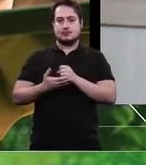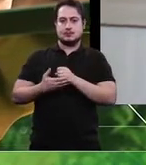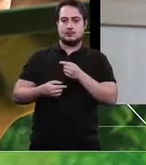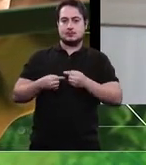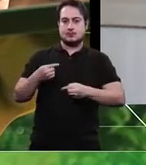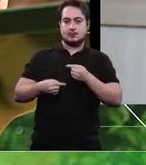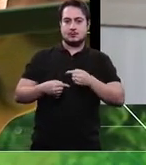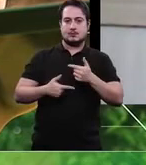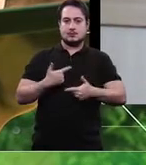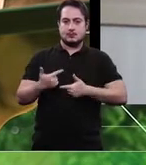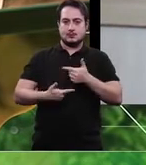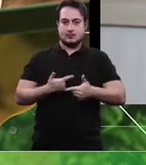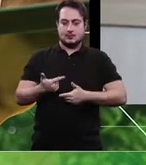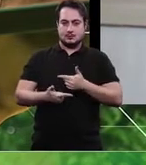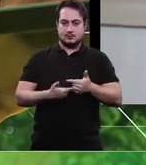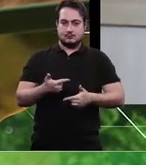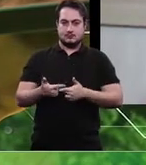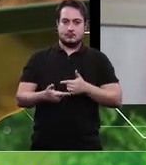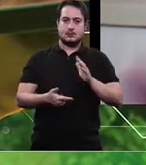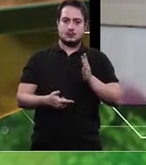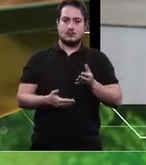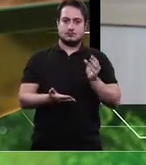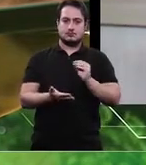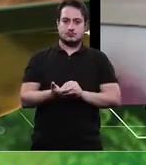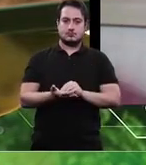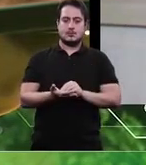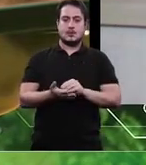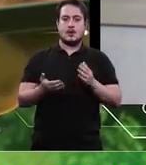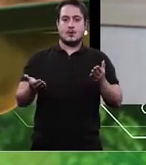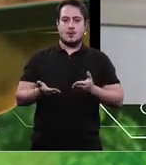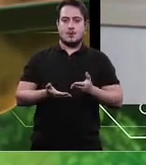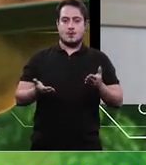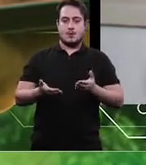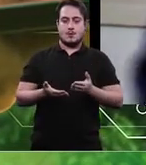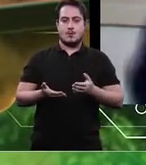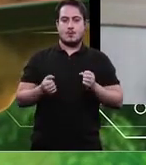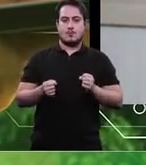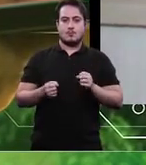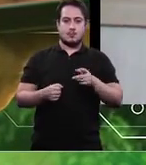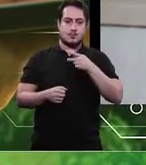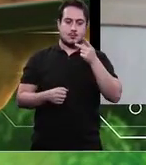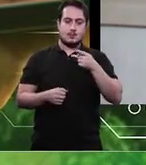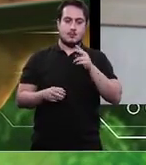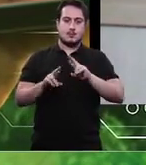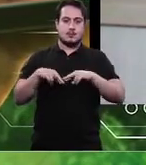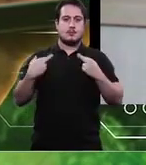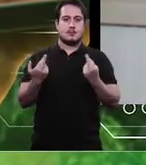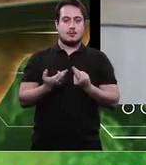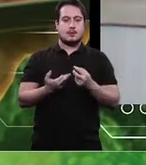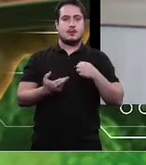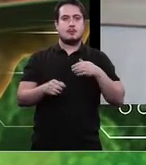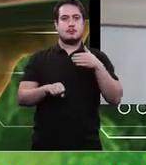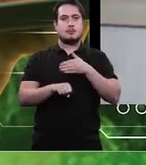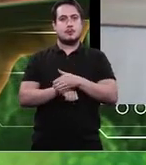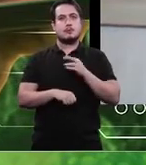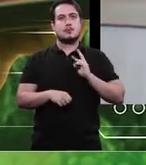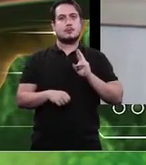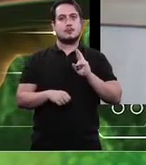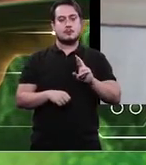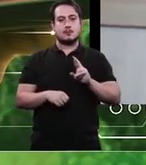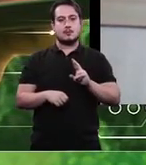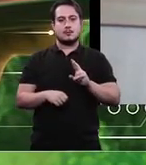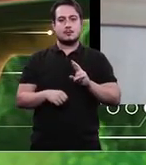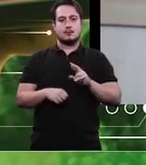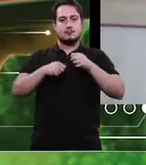algumas ações que já tinham sido tomadas. Hoje, por exemplo, eu posso citar uma reunião em que fiz parte como representante da